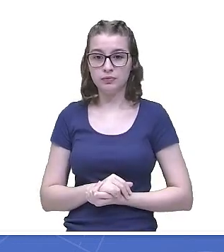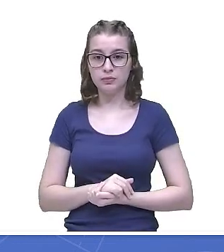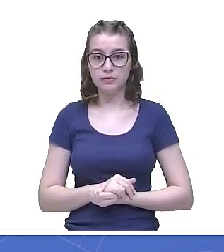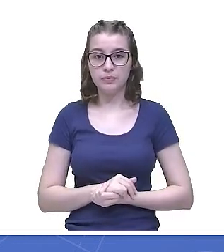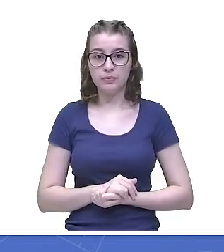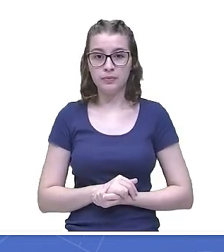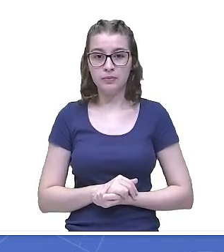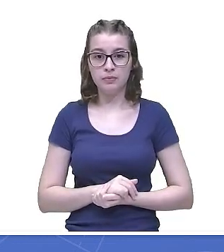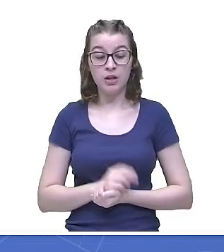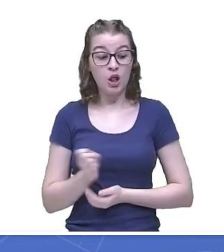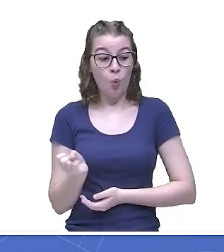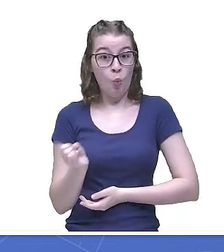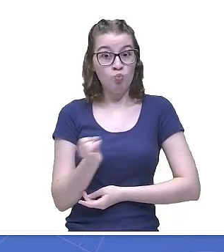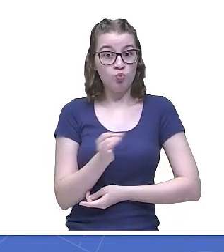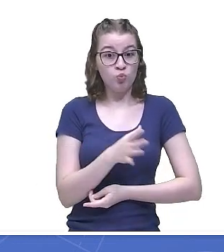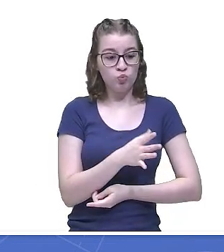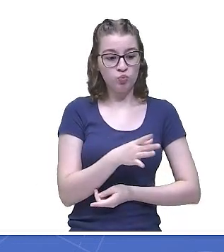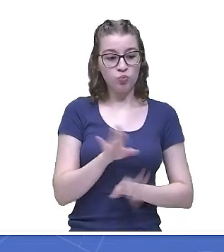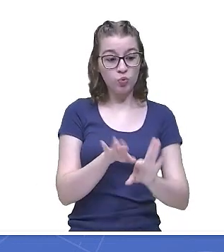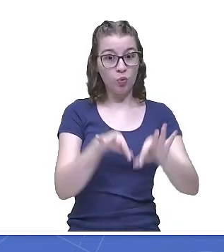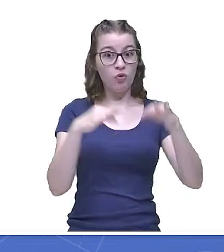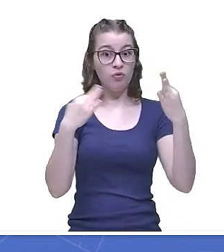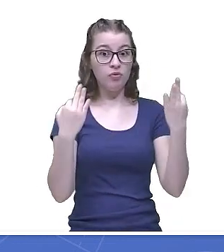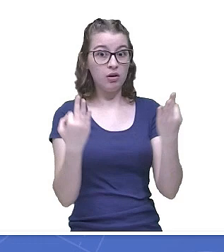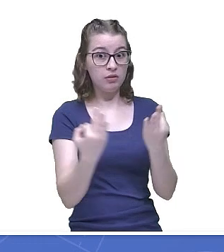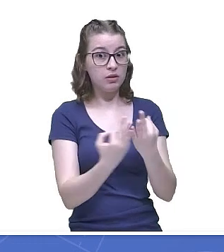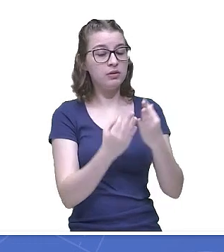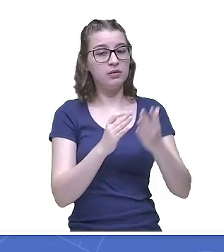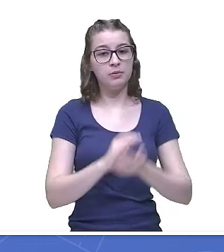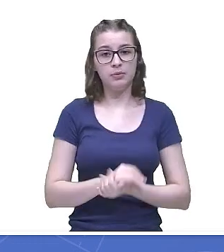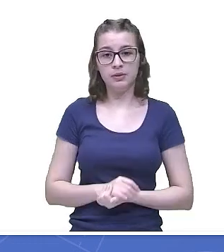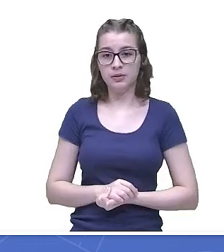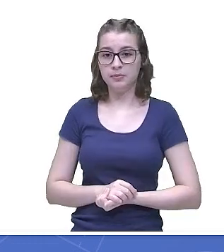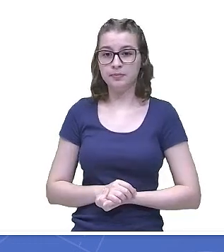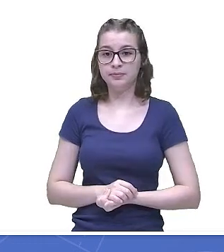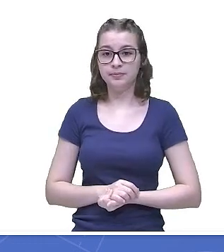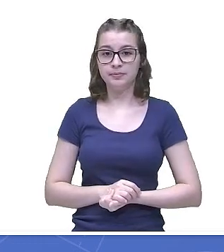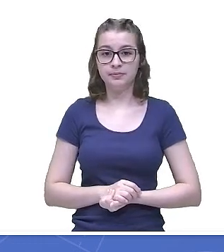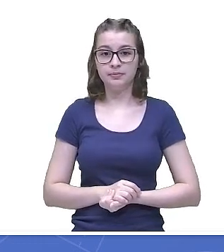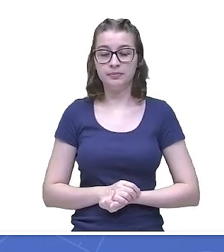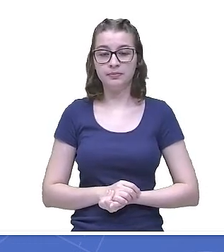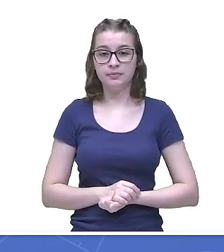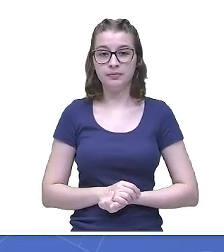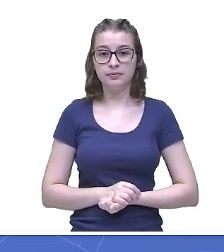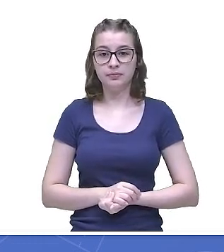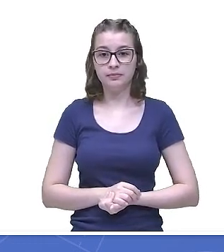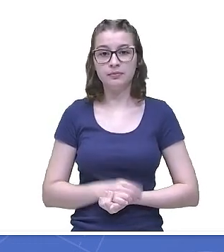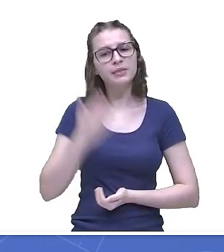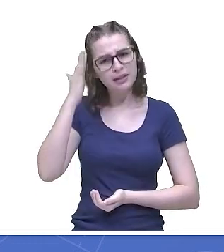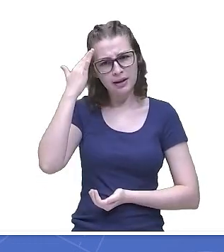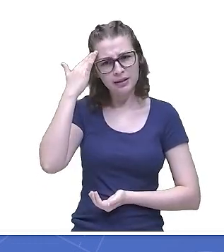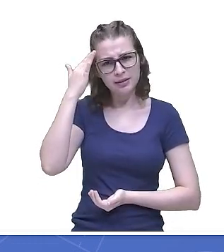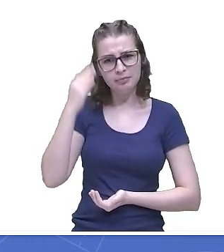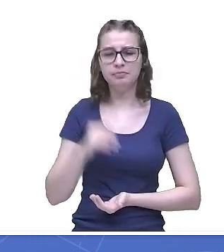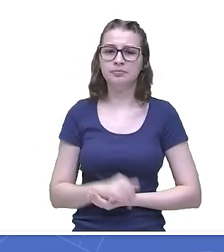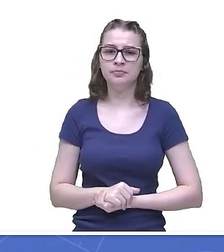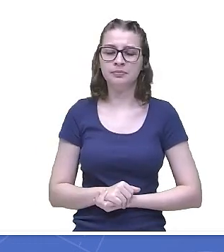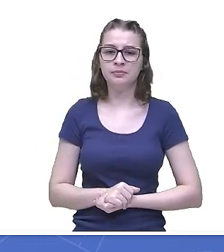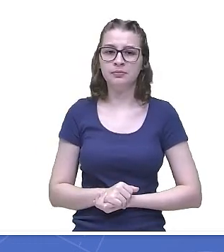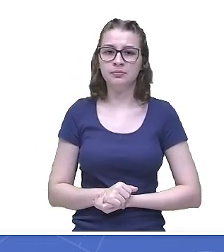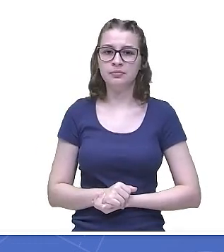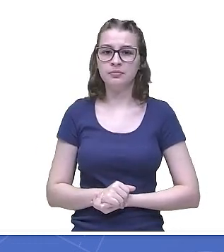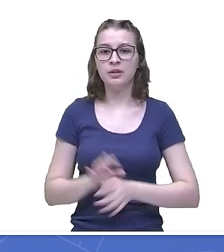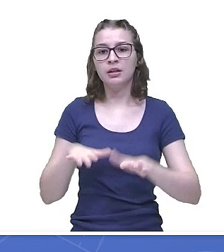Essa nova configuração familiar conhecida como eudemonista, certo? Muito bem. A